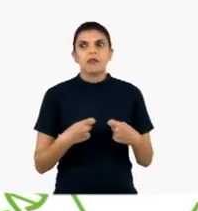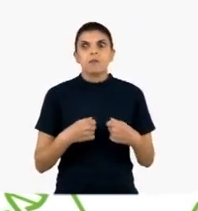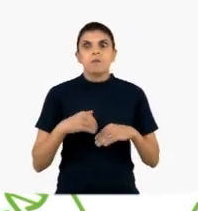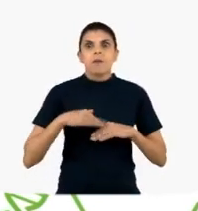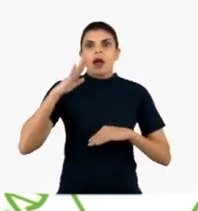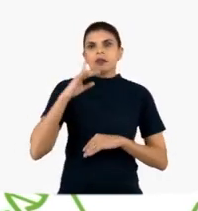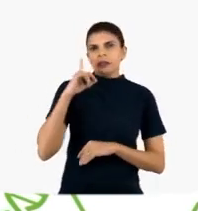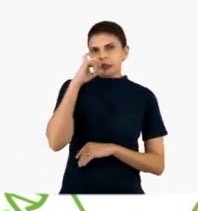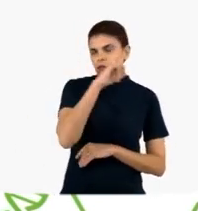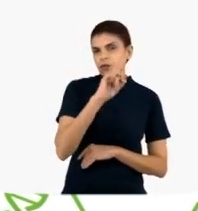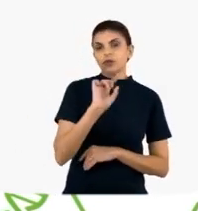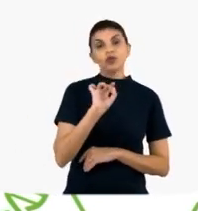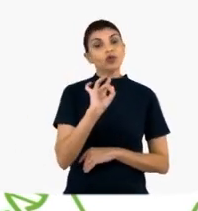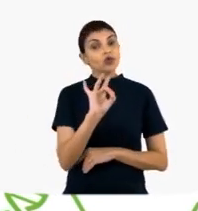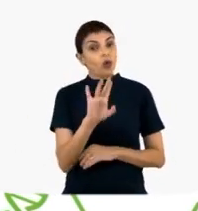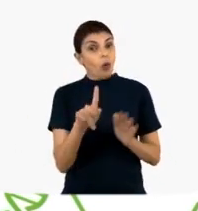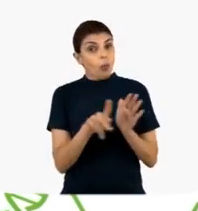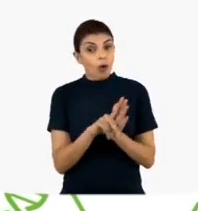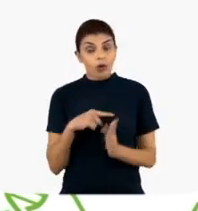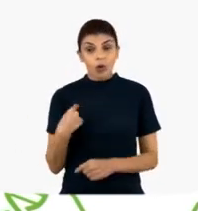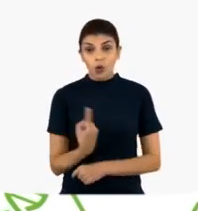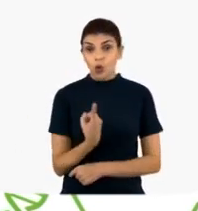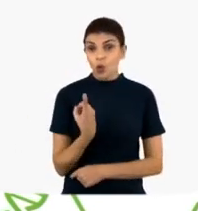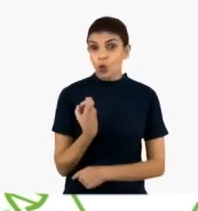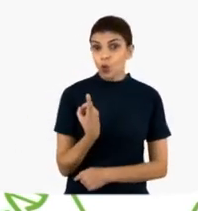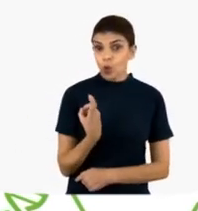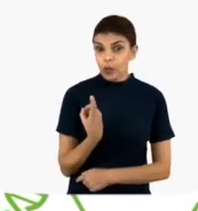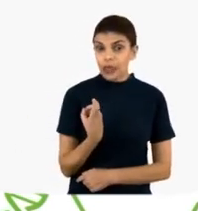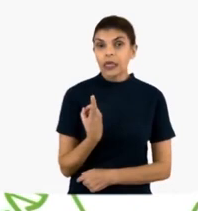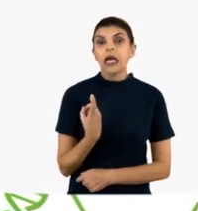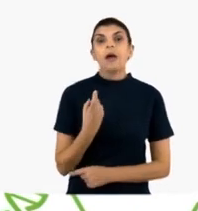alta complexidade, a não ser que seja a nossa única